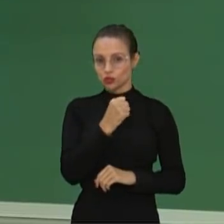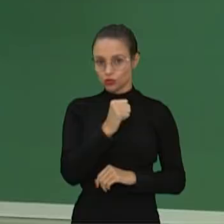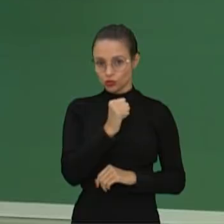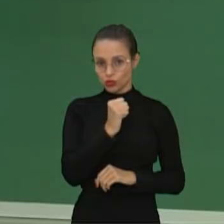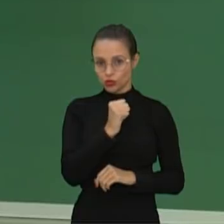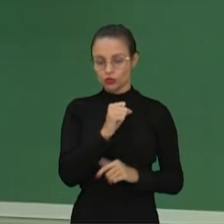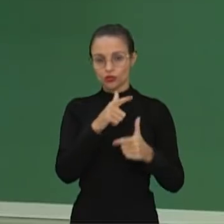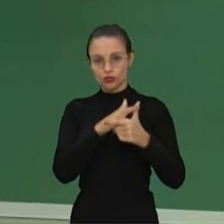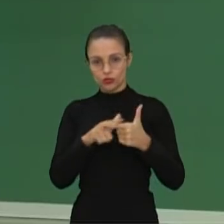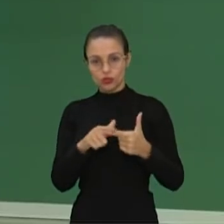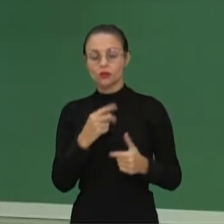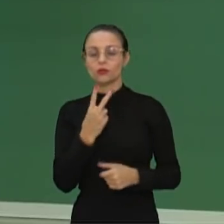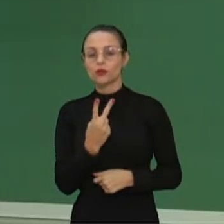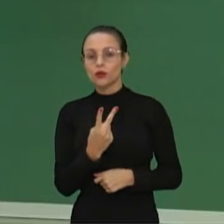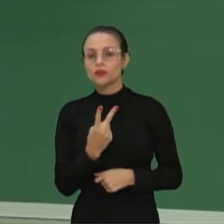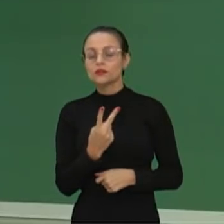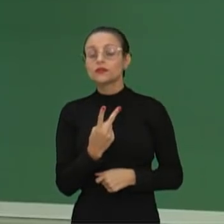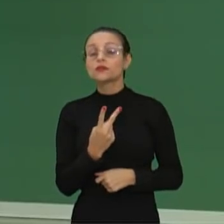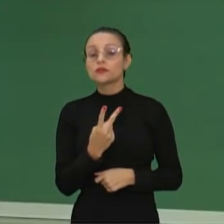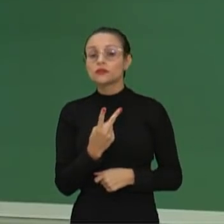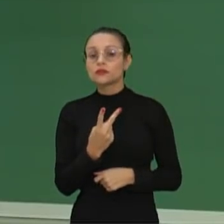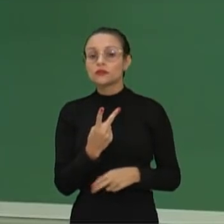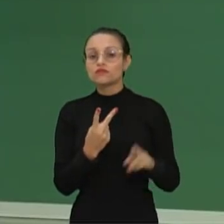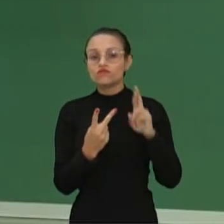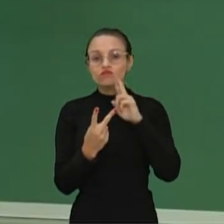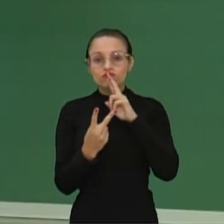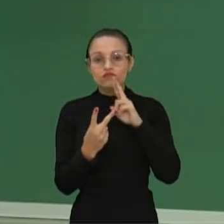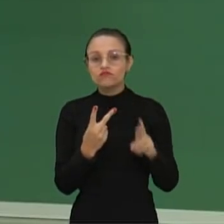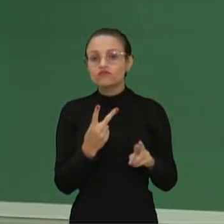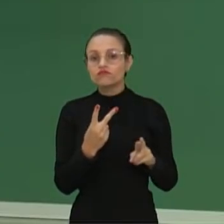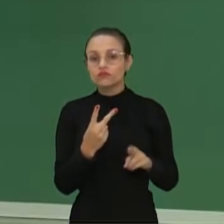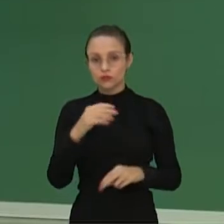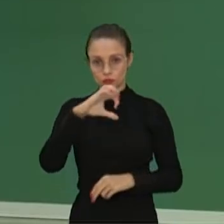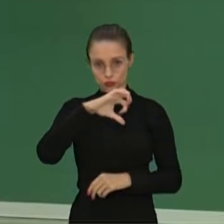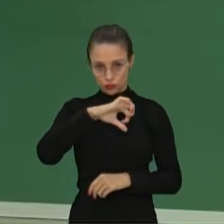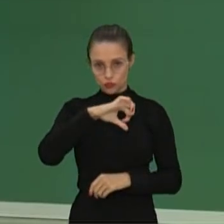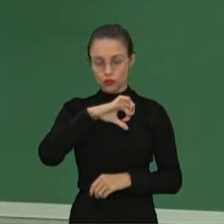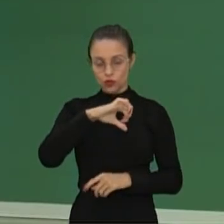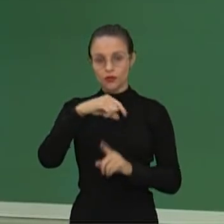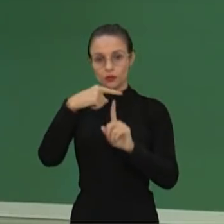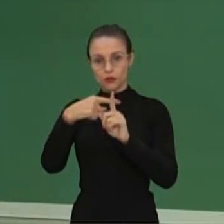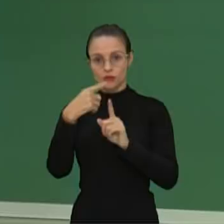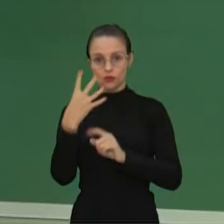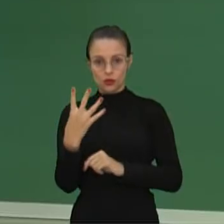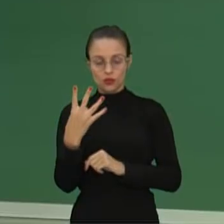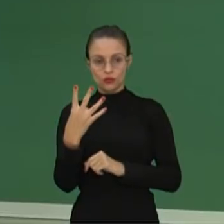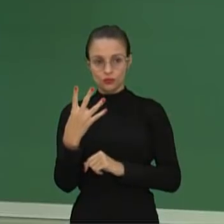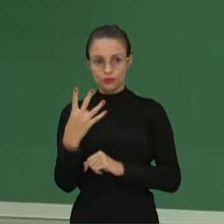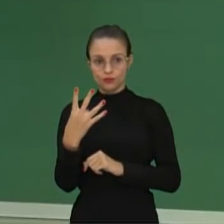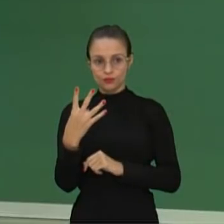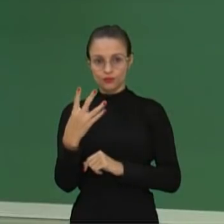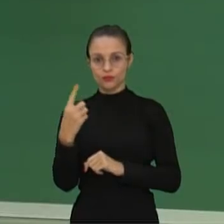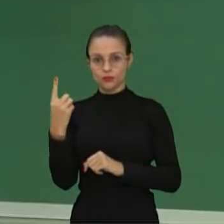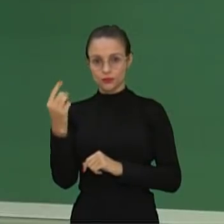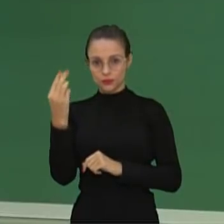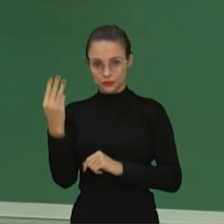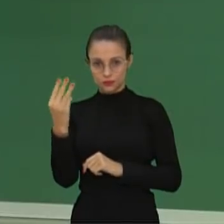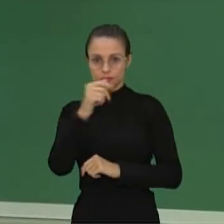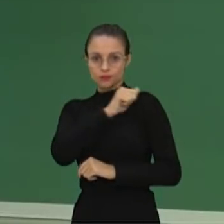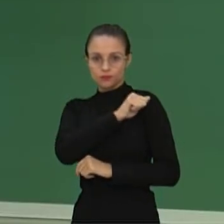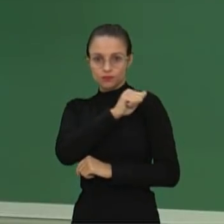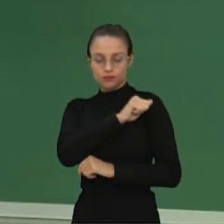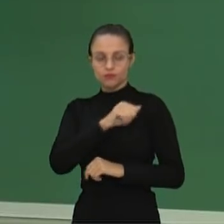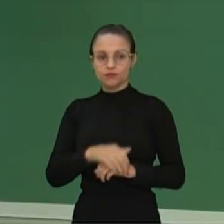18. Divididos por 2, quanto que dá 18 divididos por 2? Dá 9. 9 mais 4 dá 13